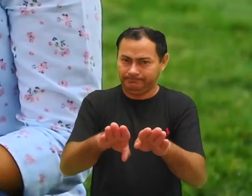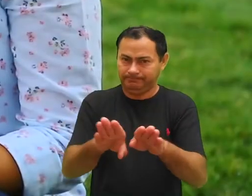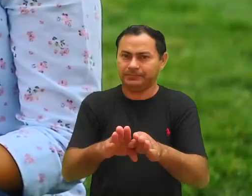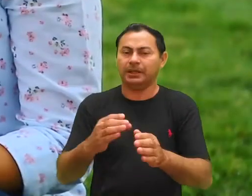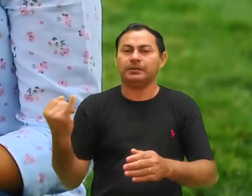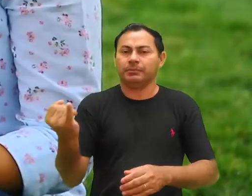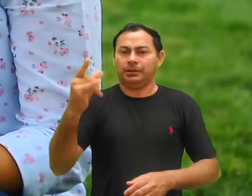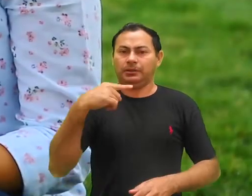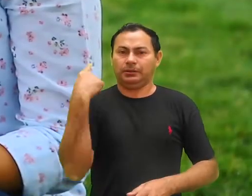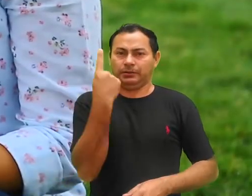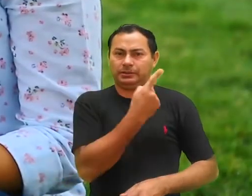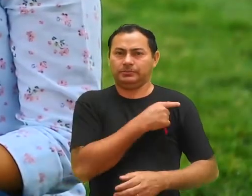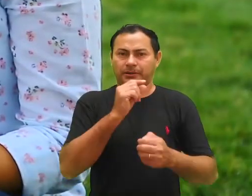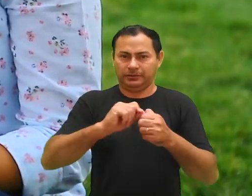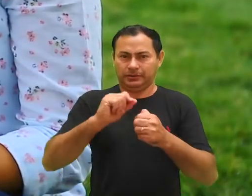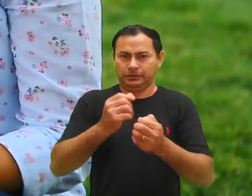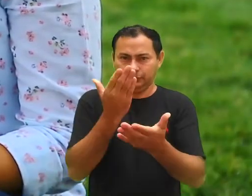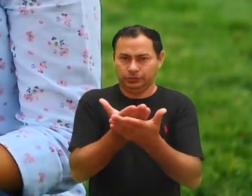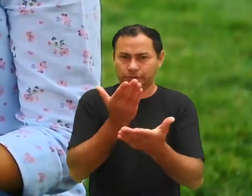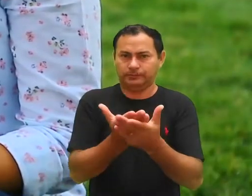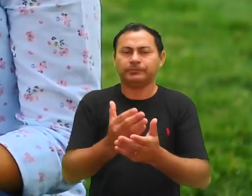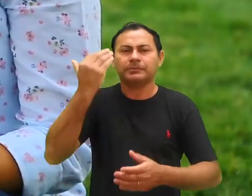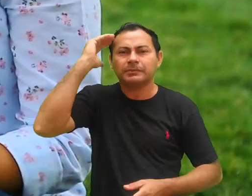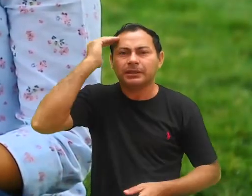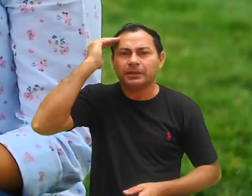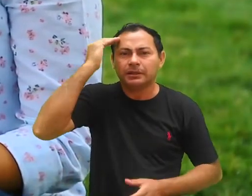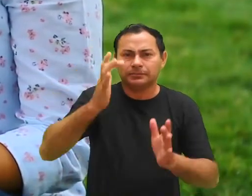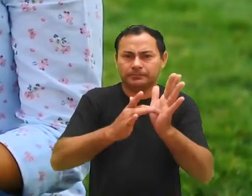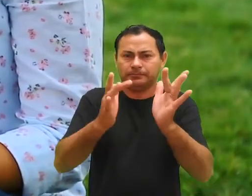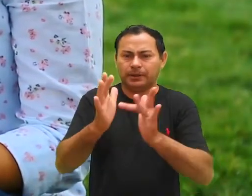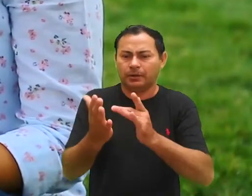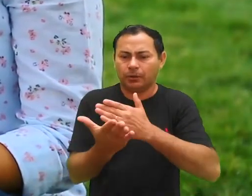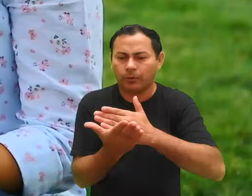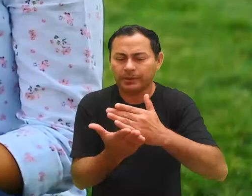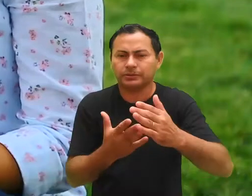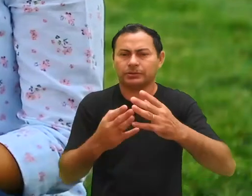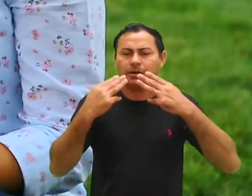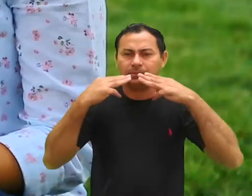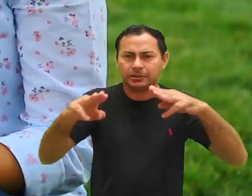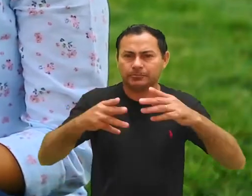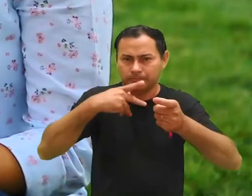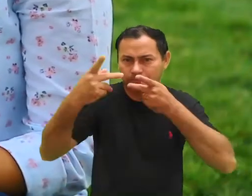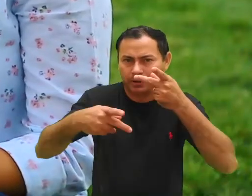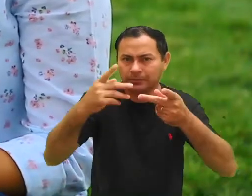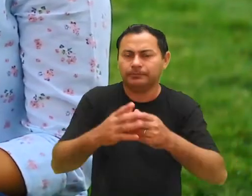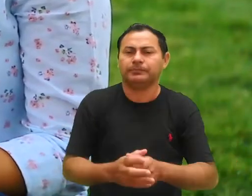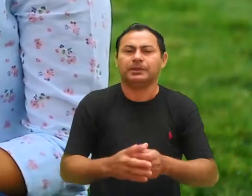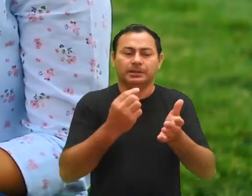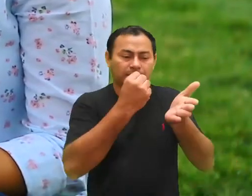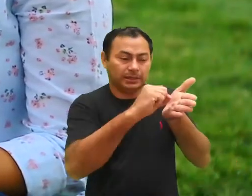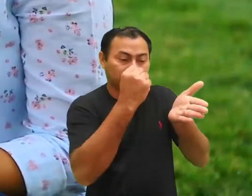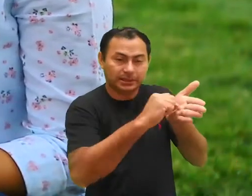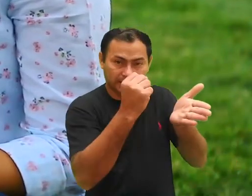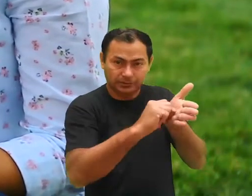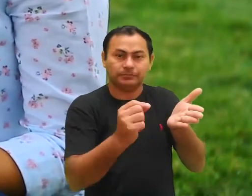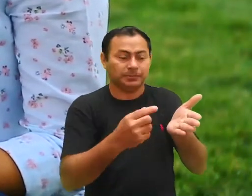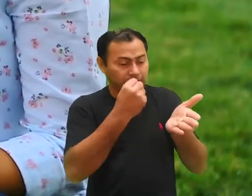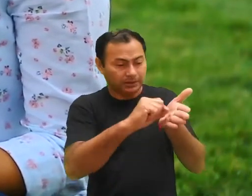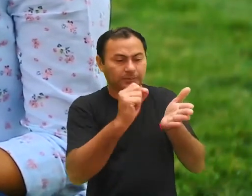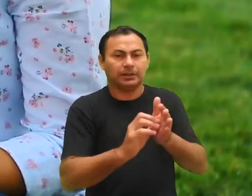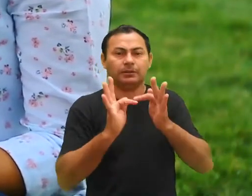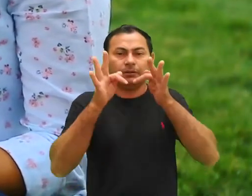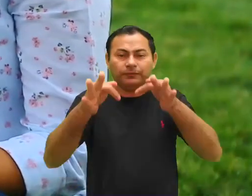também. É importante para nós que estamos fazendo esse estudo entendermos que Jesus começou seu ministério dizendo: